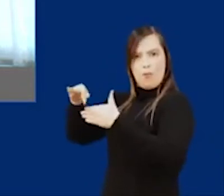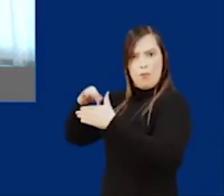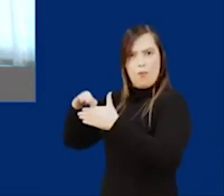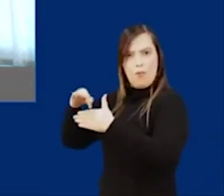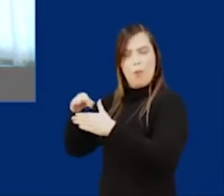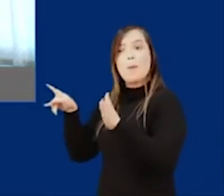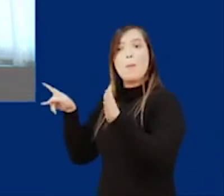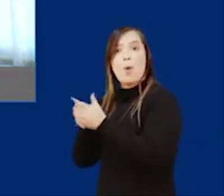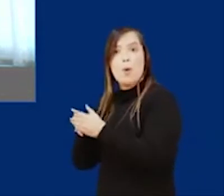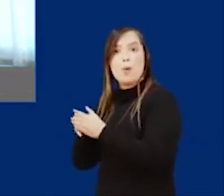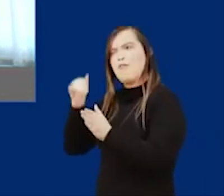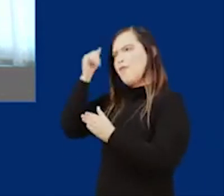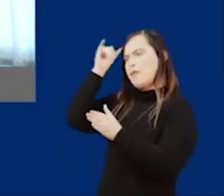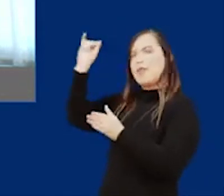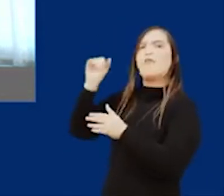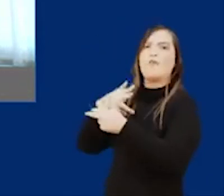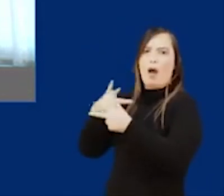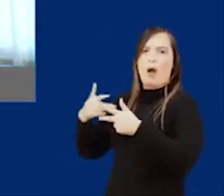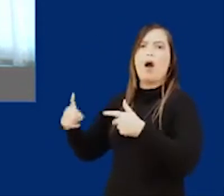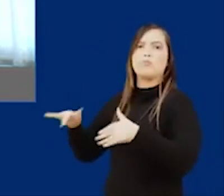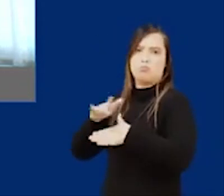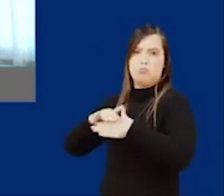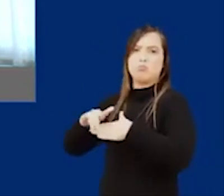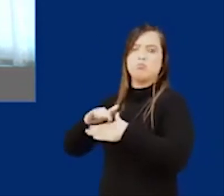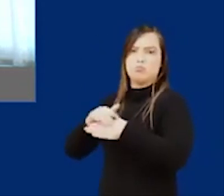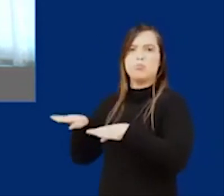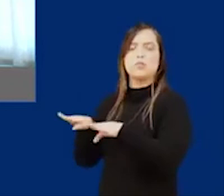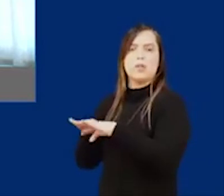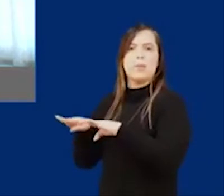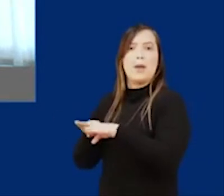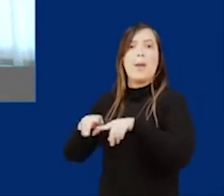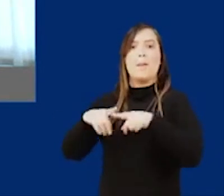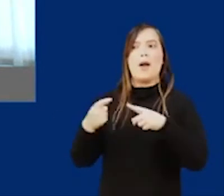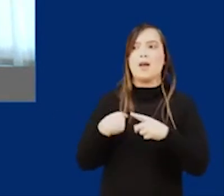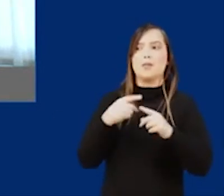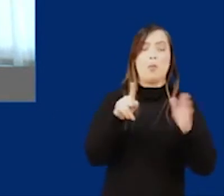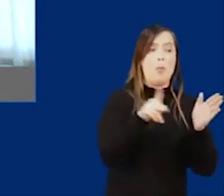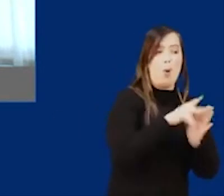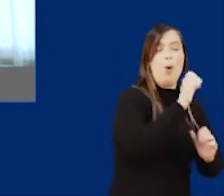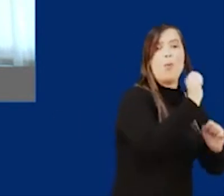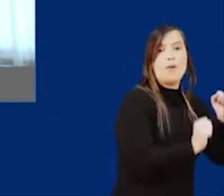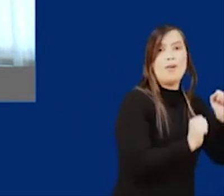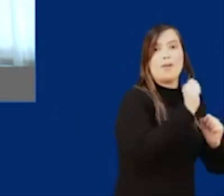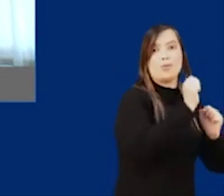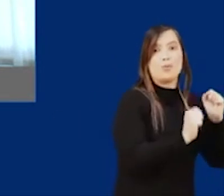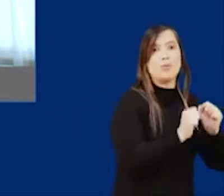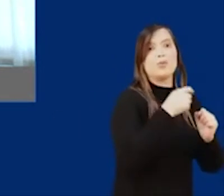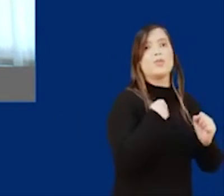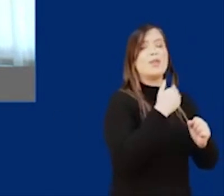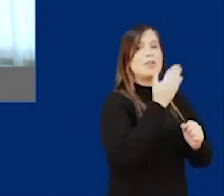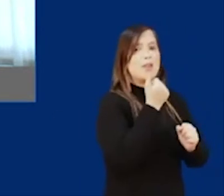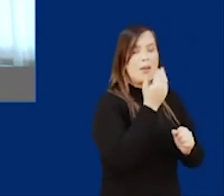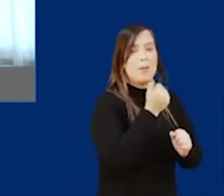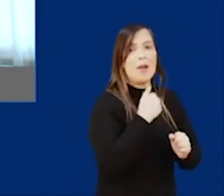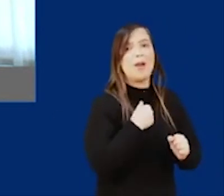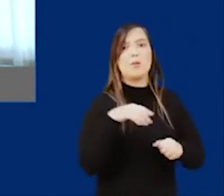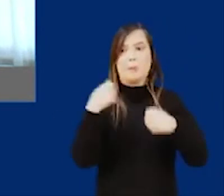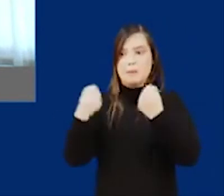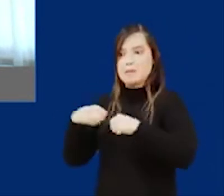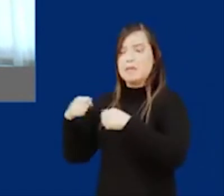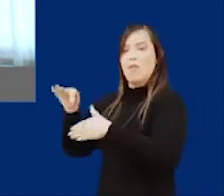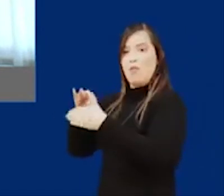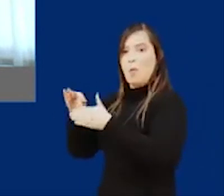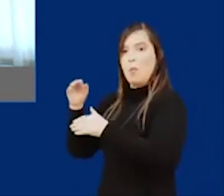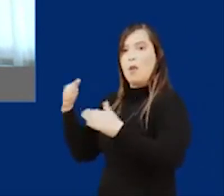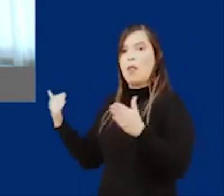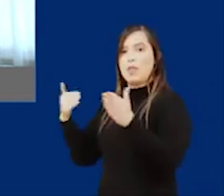evita essas coisas todas. Mas o que acontece? A indústria de alimentos tenta dizer, bom, se seu filho não está em leite materno, ele tem que usar a fórmula até 1 ano. E o que o guia está